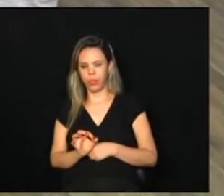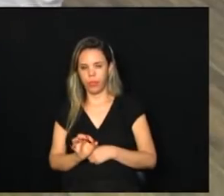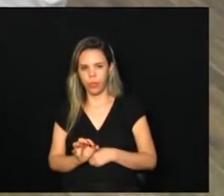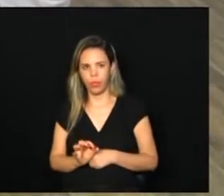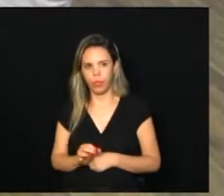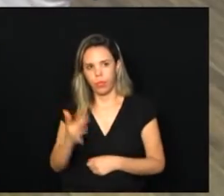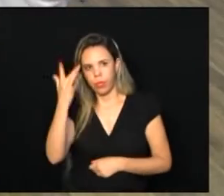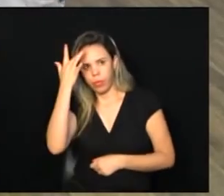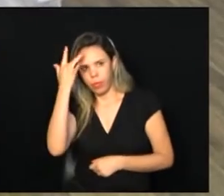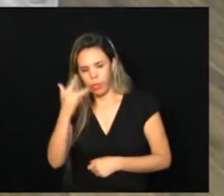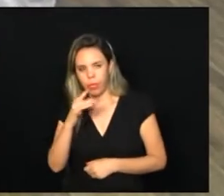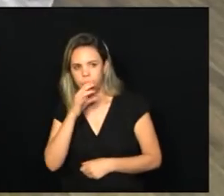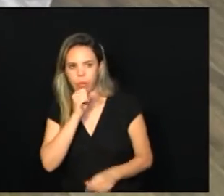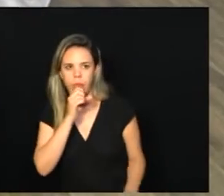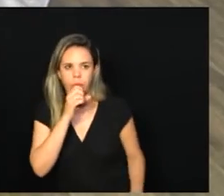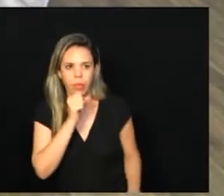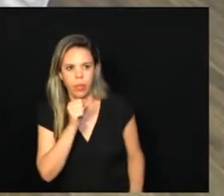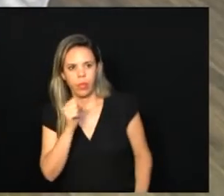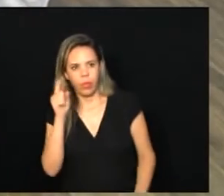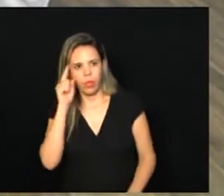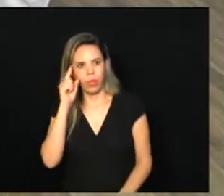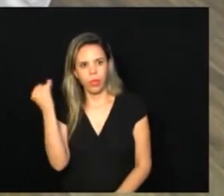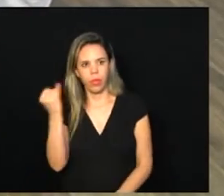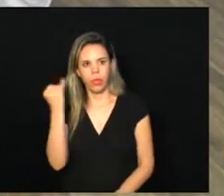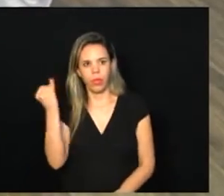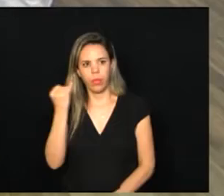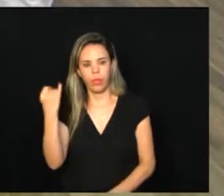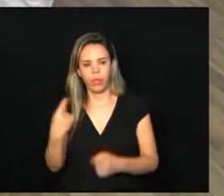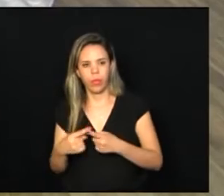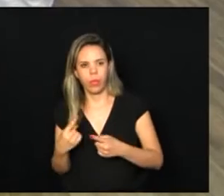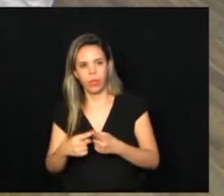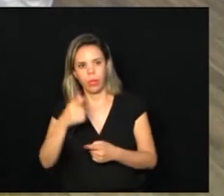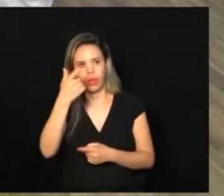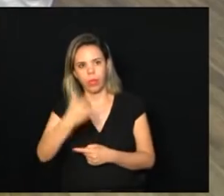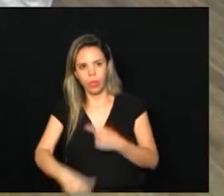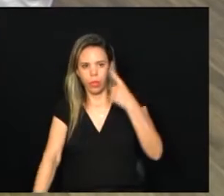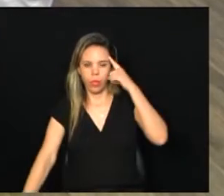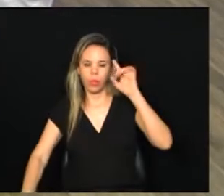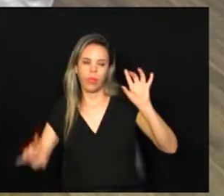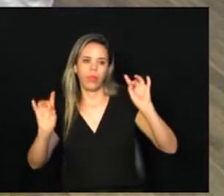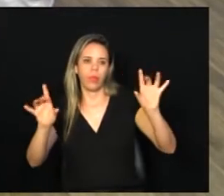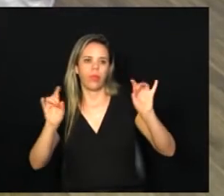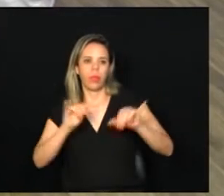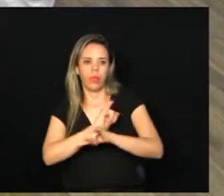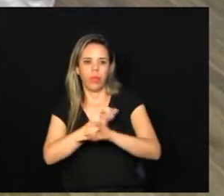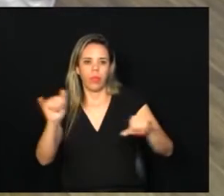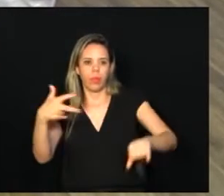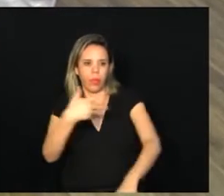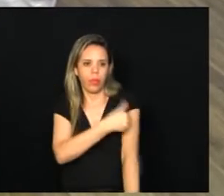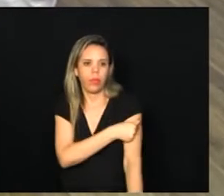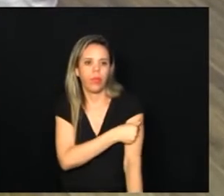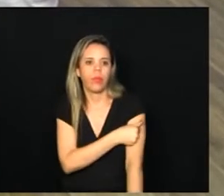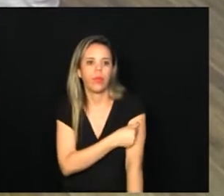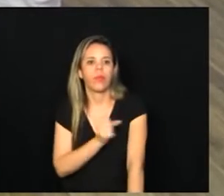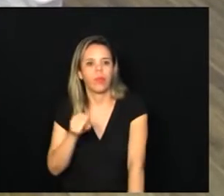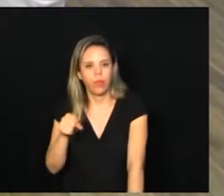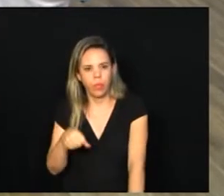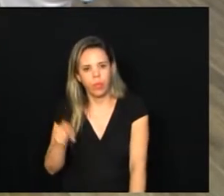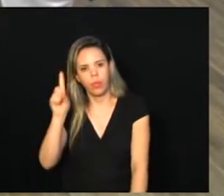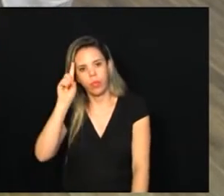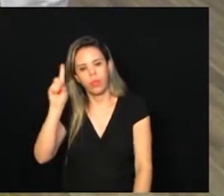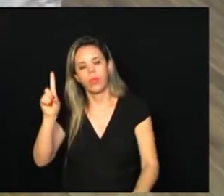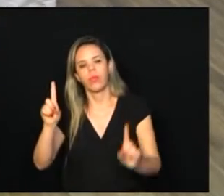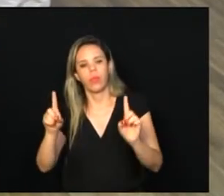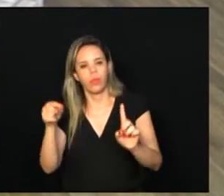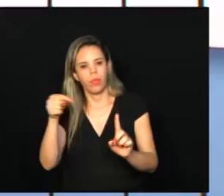E amanhã, sábado, é um dia importante, porque é mais um dia D nesta campanha de vacinação? É, mais um dia